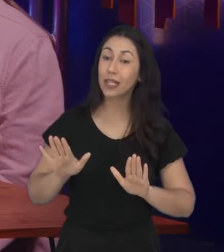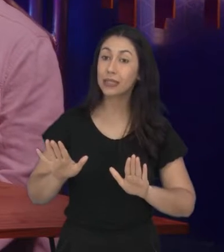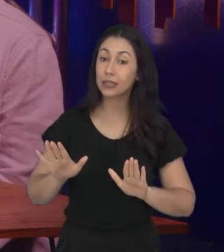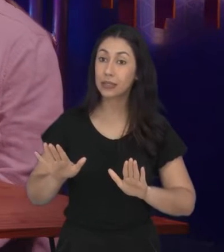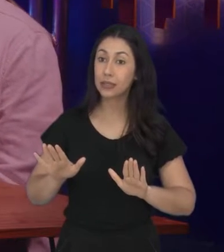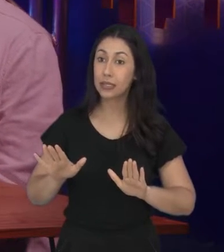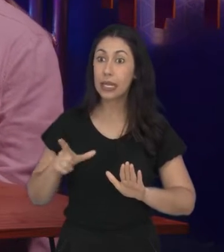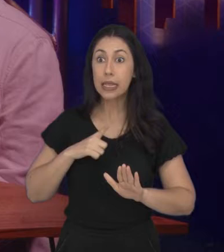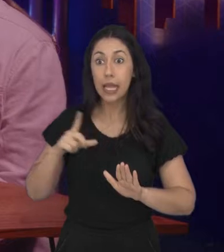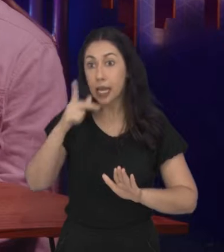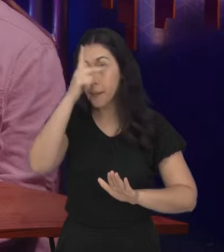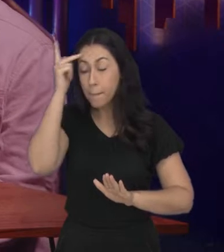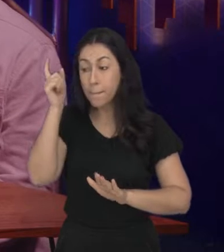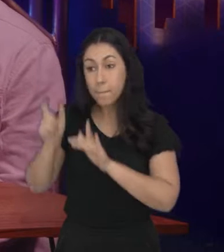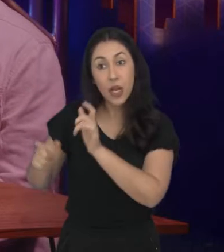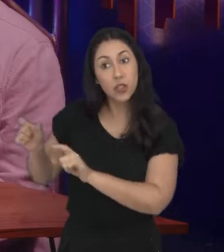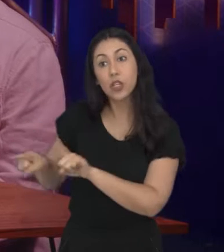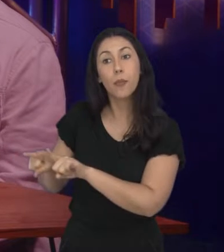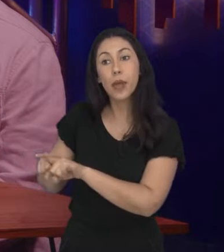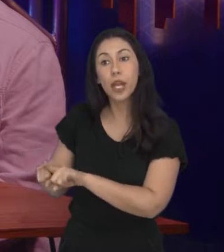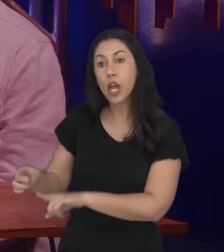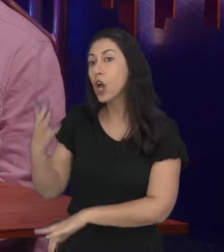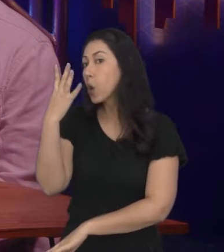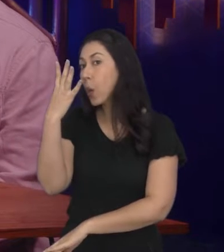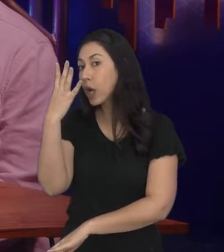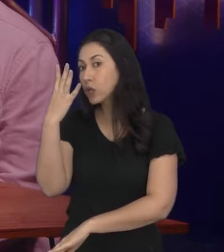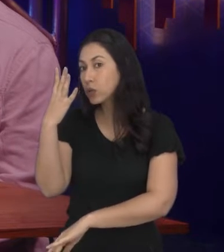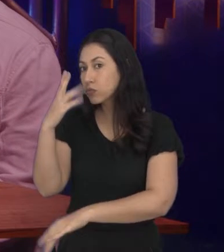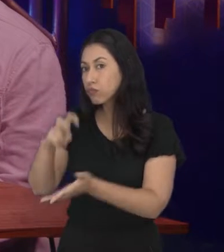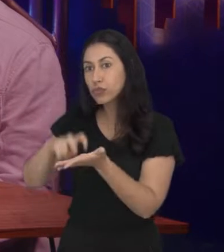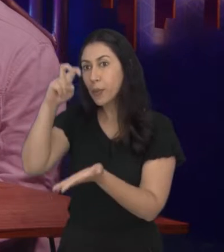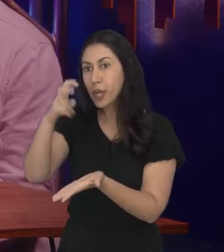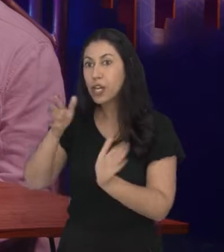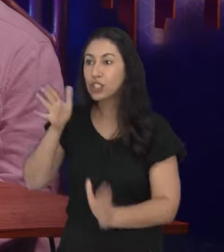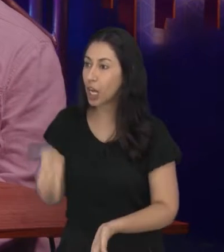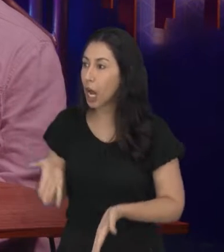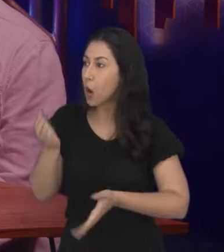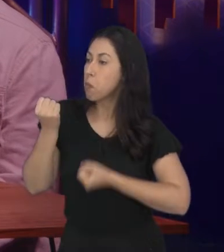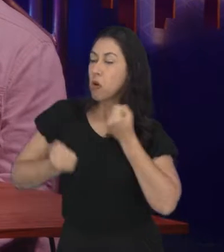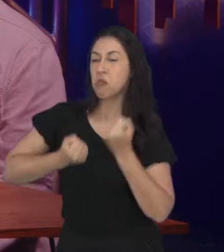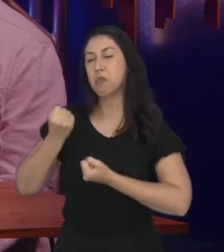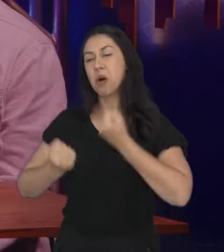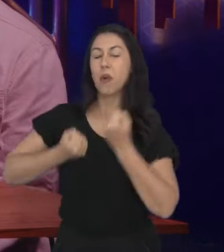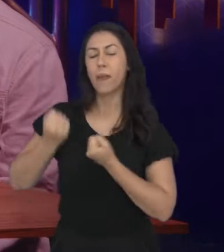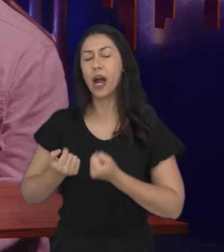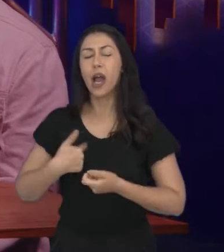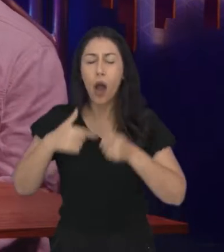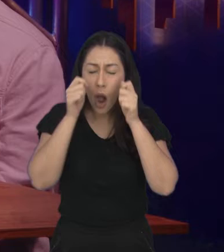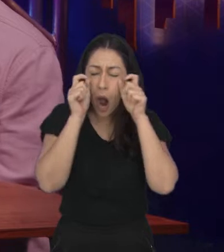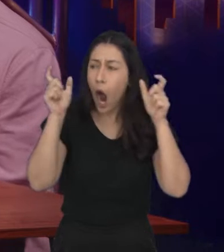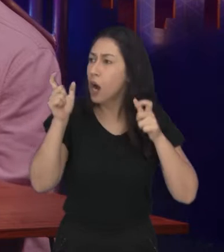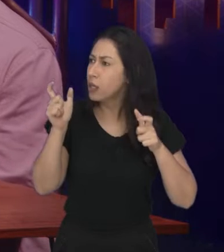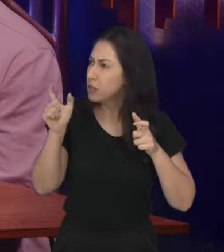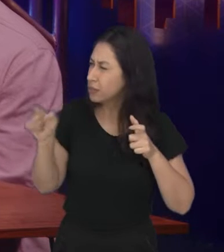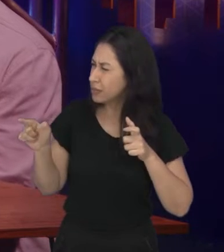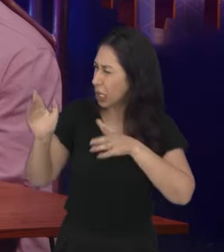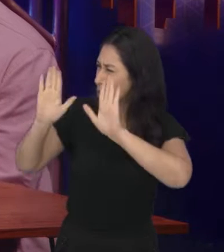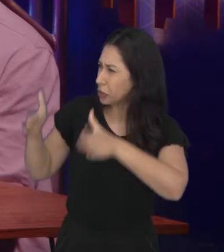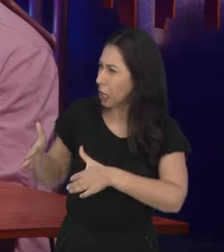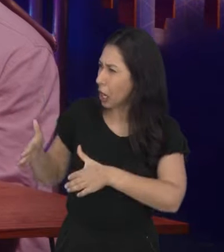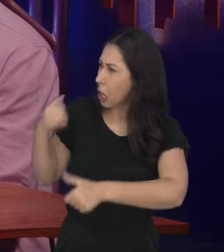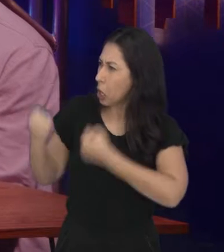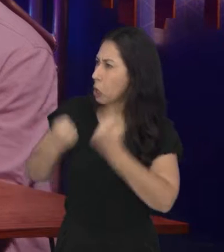que 4 horas da manhã tá na rua correndo, entendeu? Sai para fazer exercício. Na hora que eu acordei, a pessoa já correu,